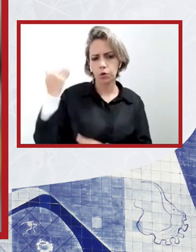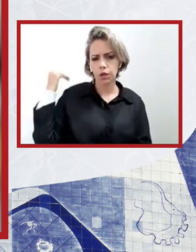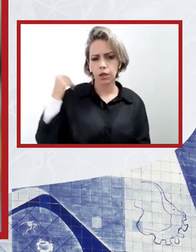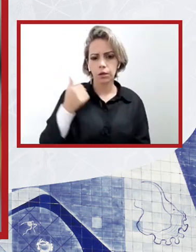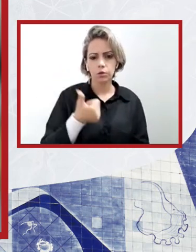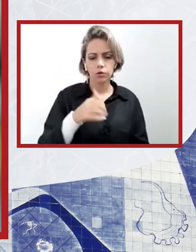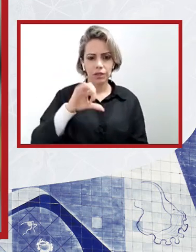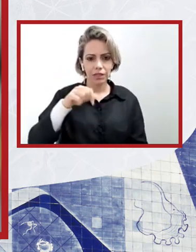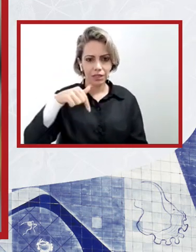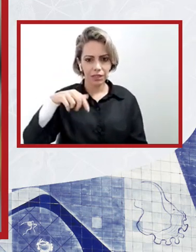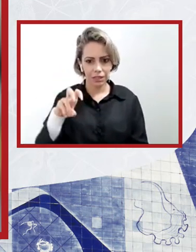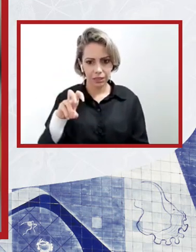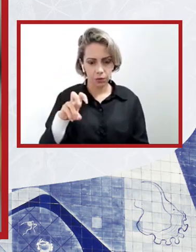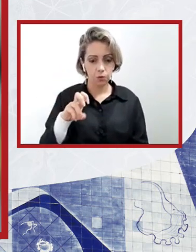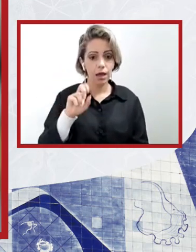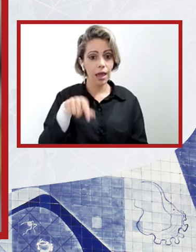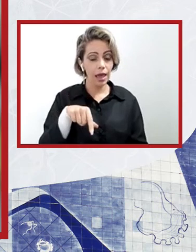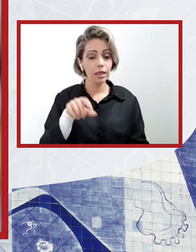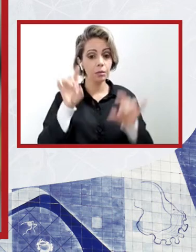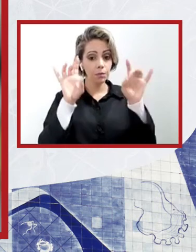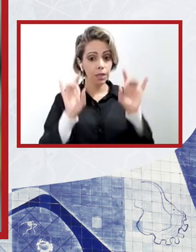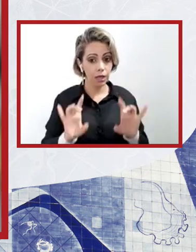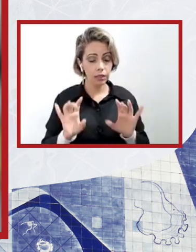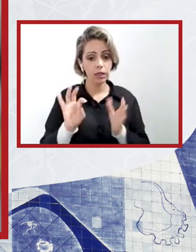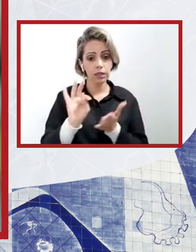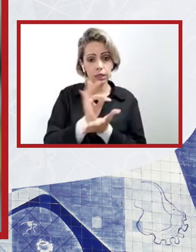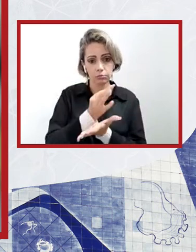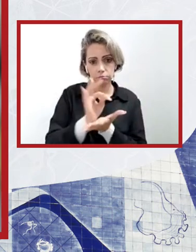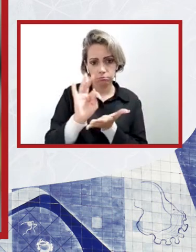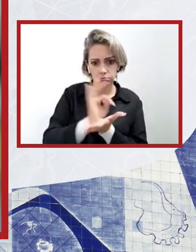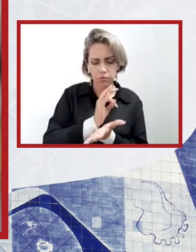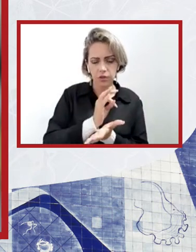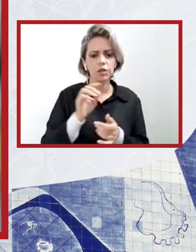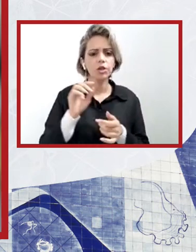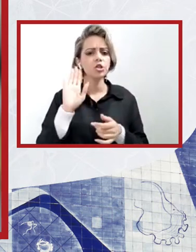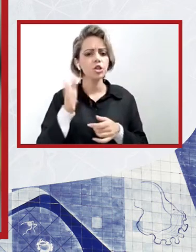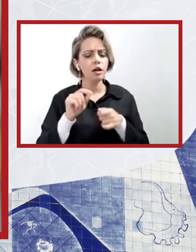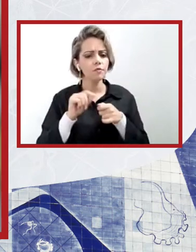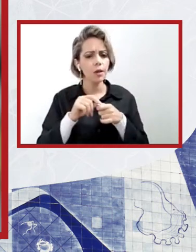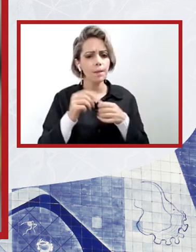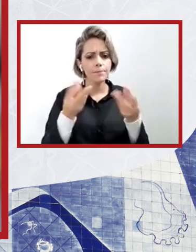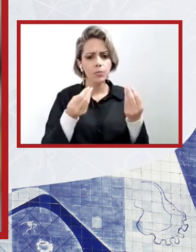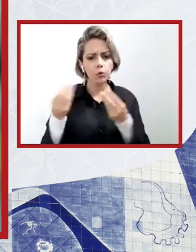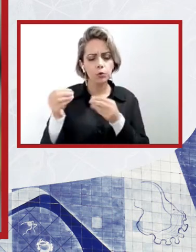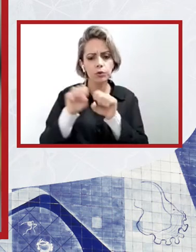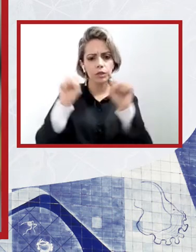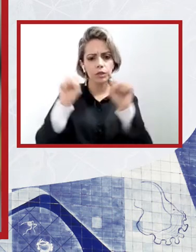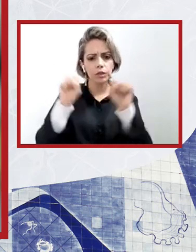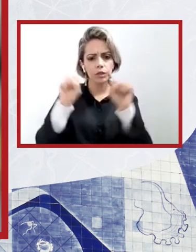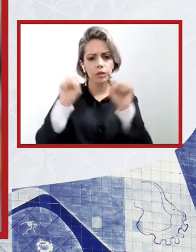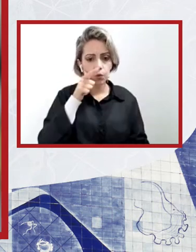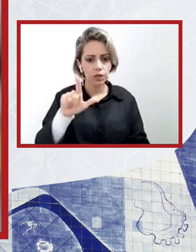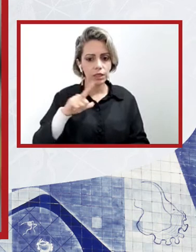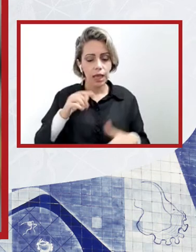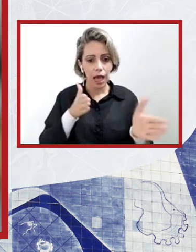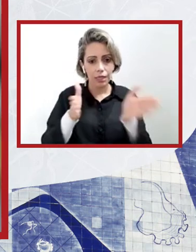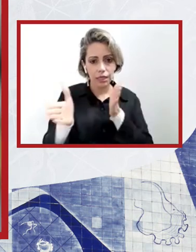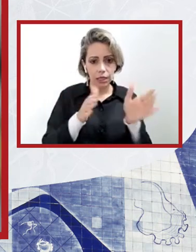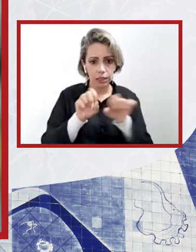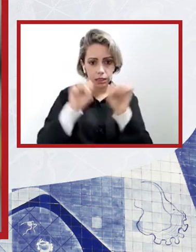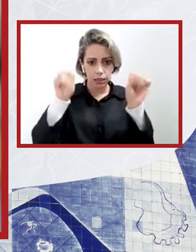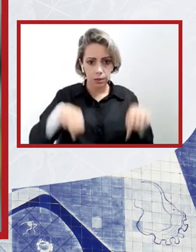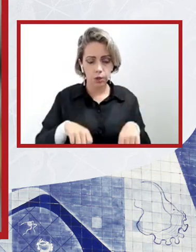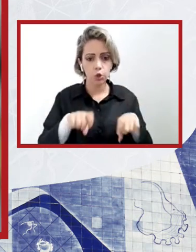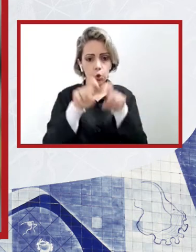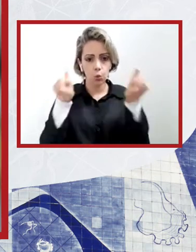em tecnologia assistiva, tendo desenvolvido grande quantidade de sistemas para acesso de pessoas com deficiência aos computadores. Atuou também em